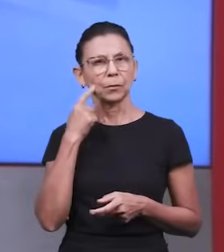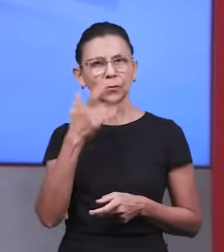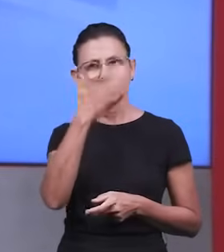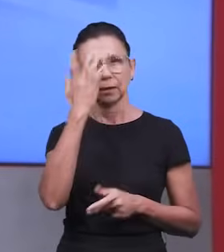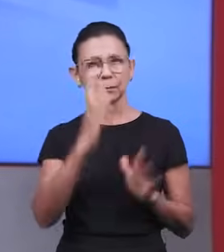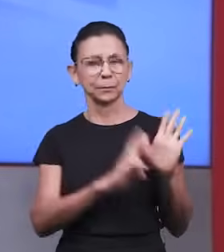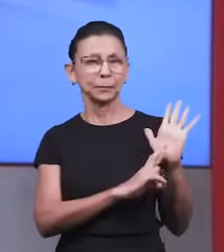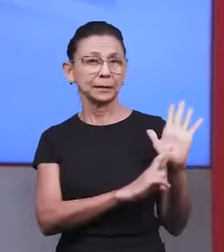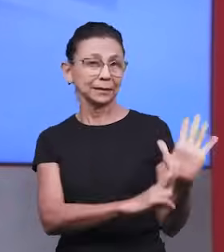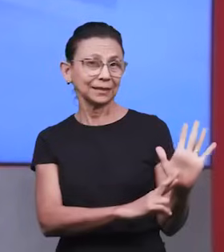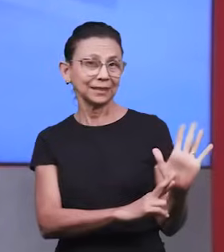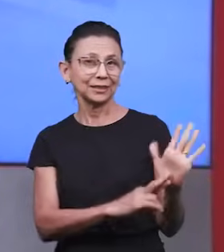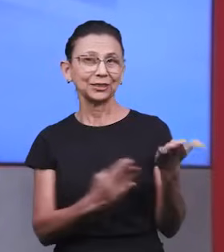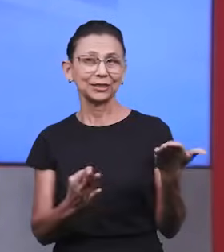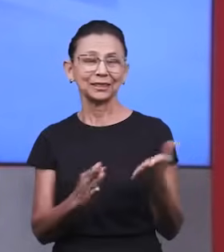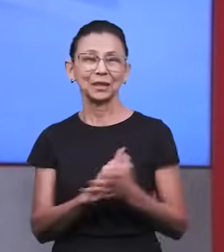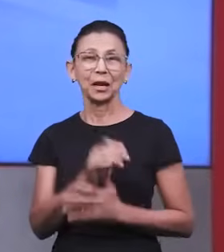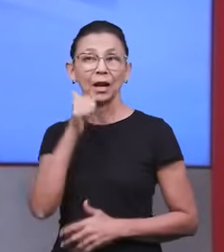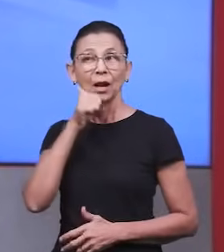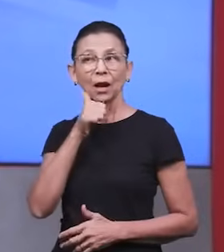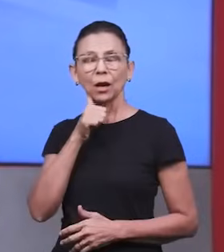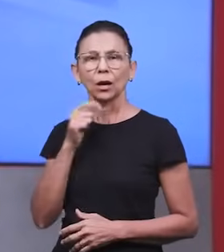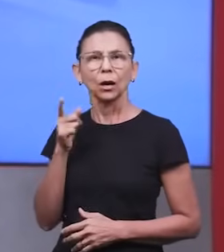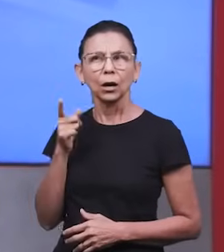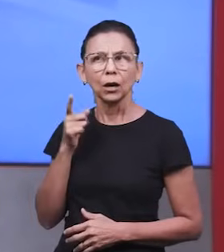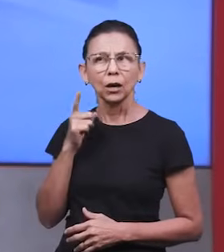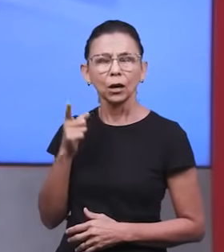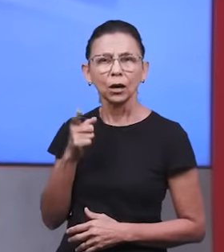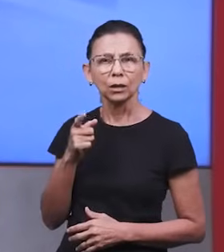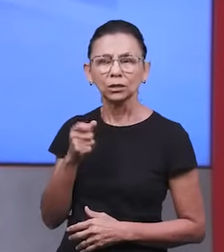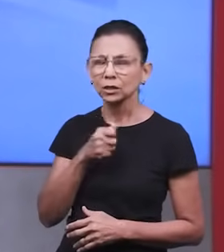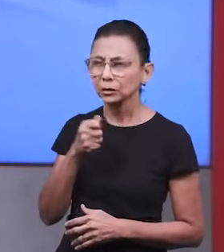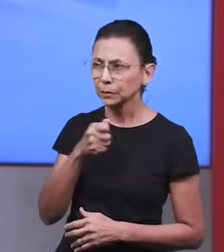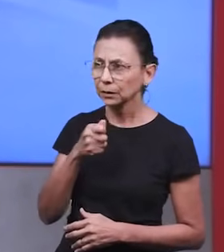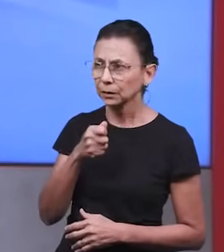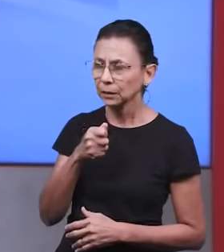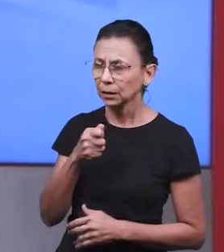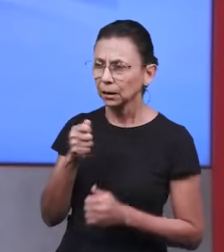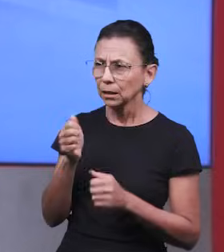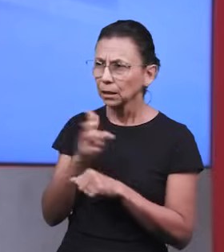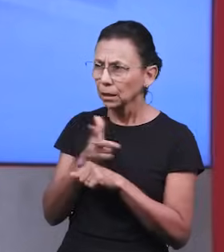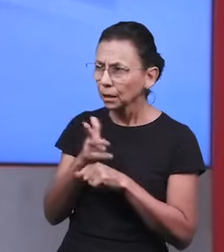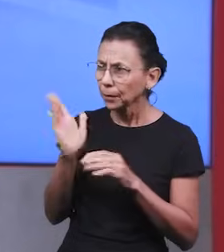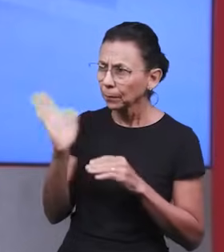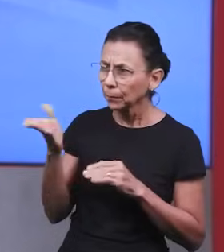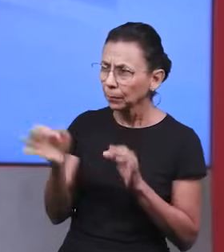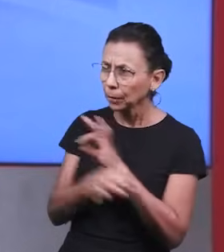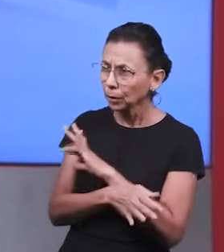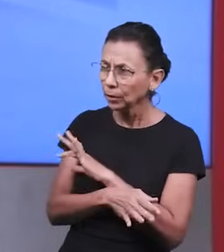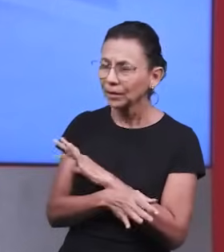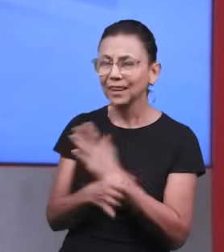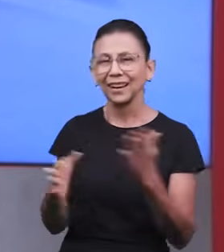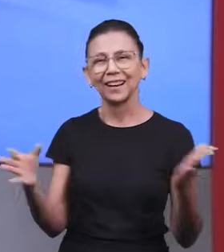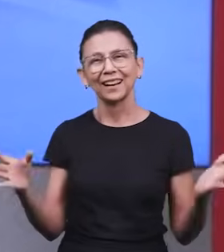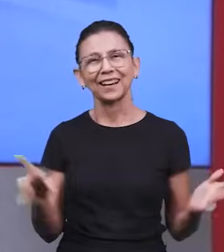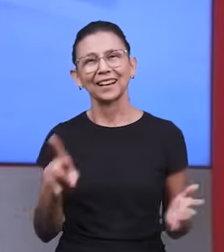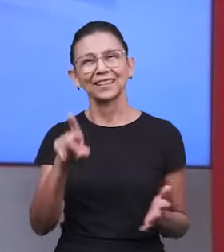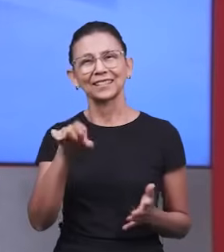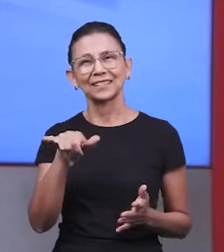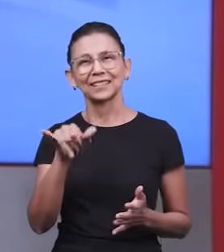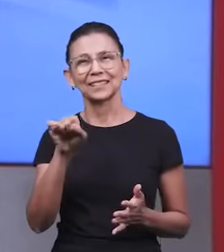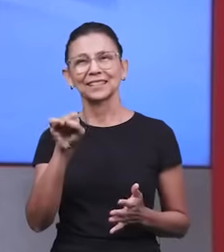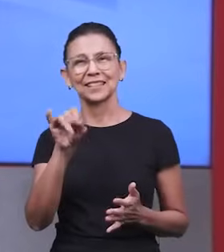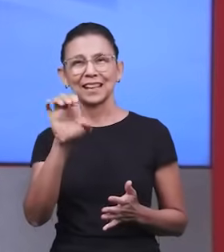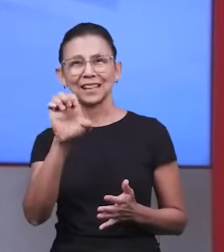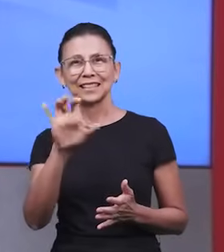nordeste do nosso país. Começando pelo norte, né? Com a nossa irmã. Ela já tá aí, ó. Já tá com o microfone ligado, câmera aberta na irmã. Vamos falar com a irmã